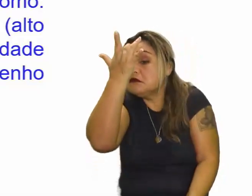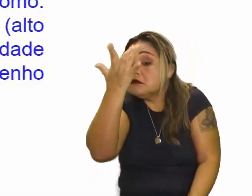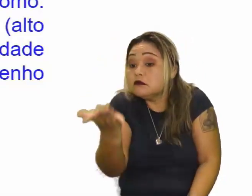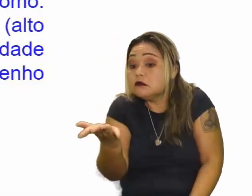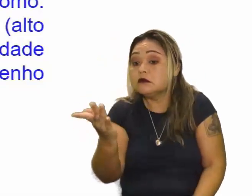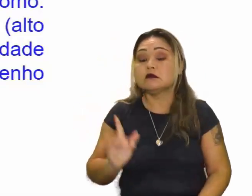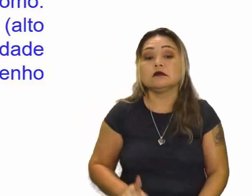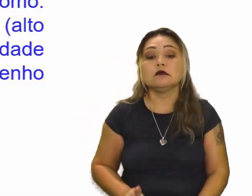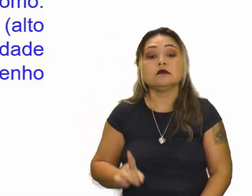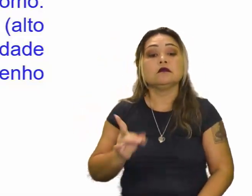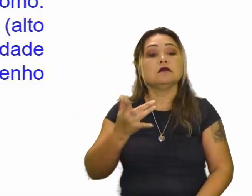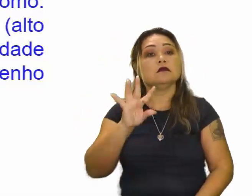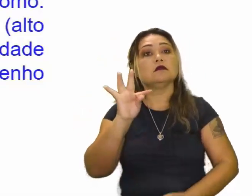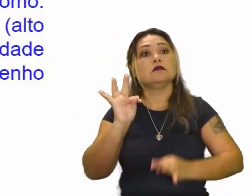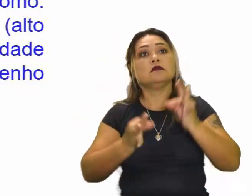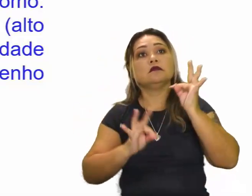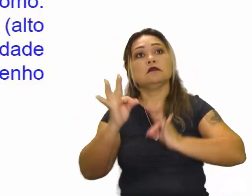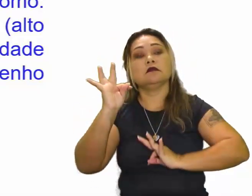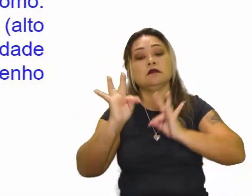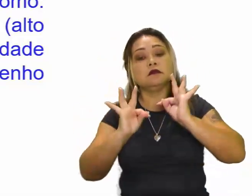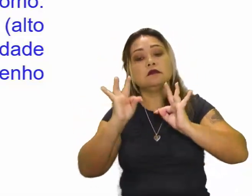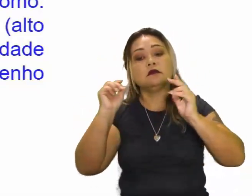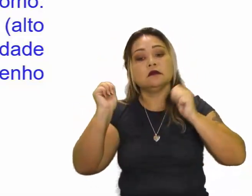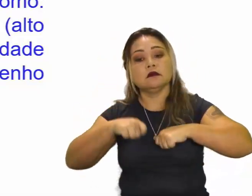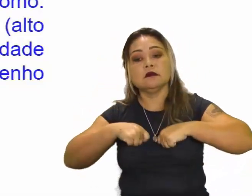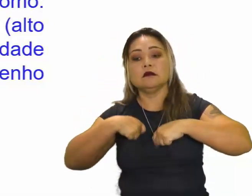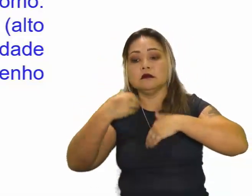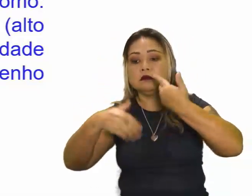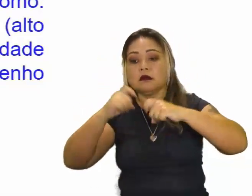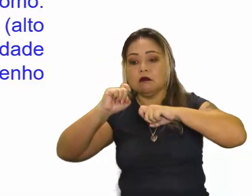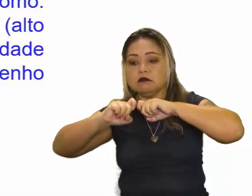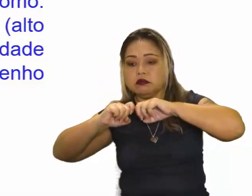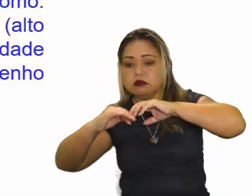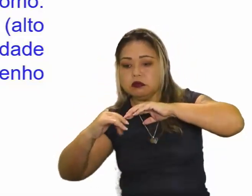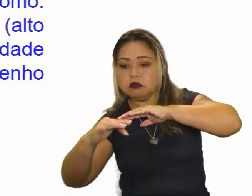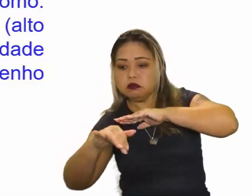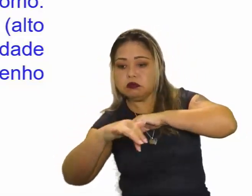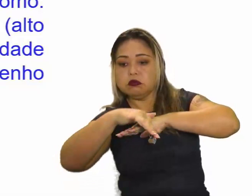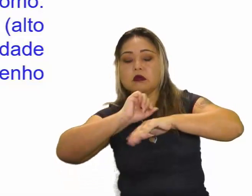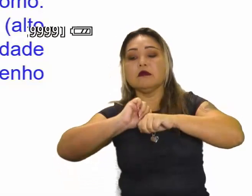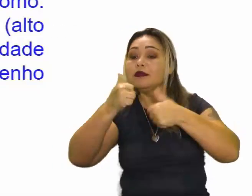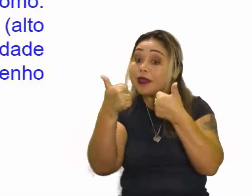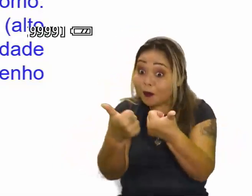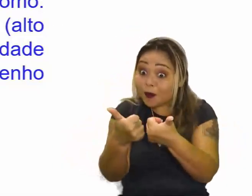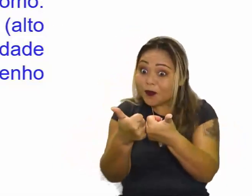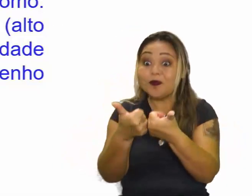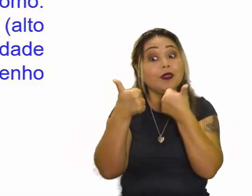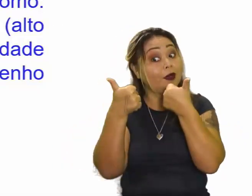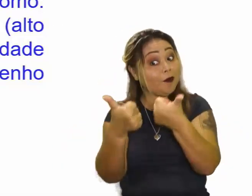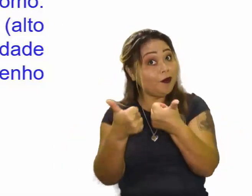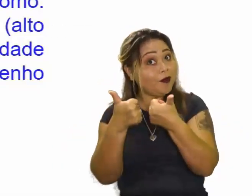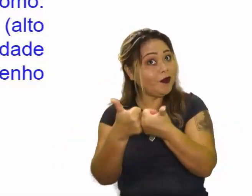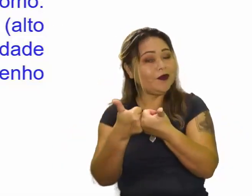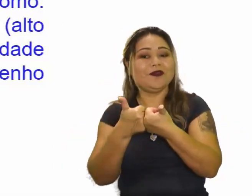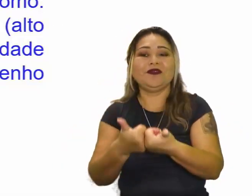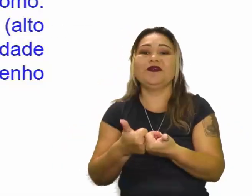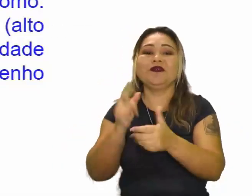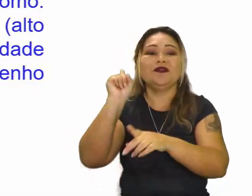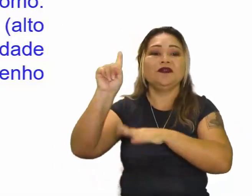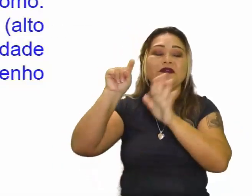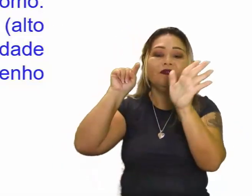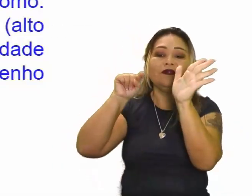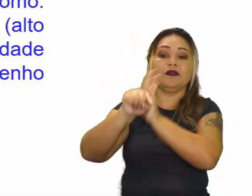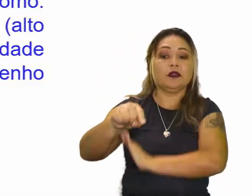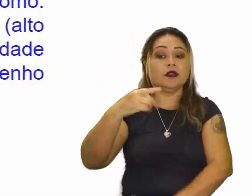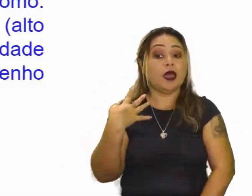seja, tecnologia e bom desempenho reprodutivo, tá bom? Tá bom, professor! Então vamos para a questão